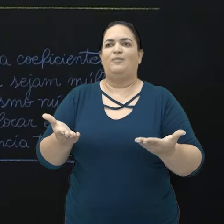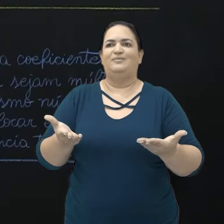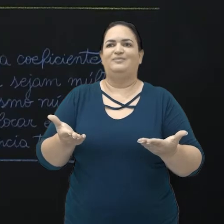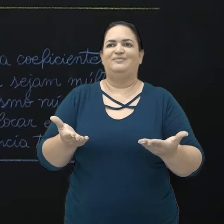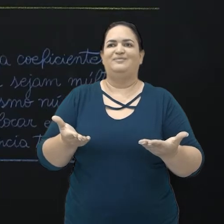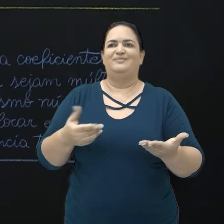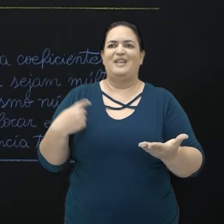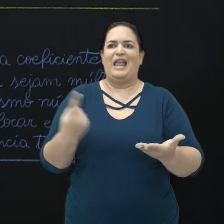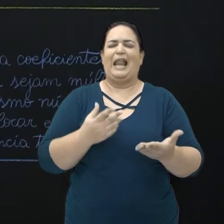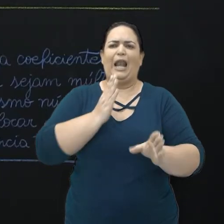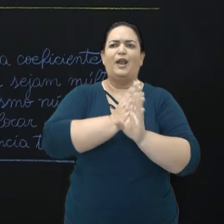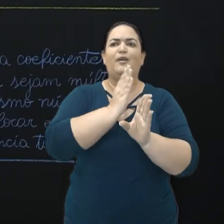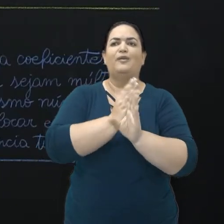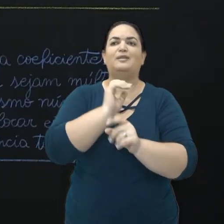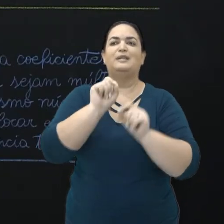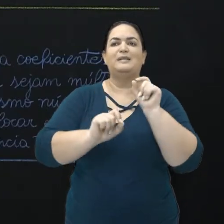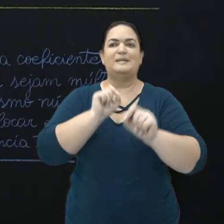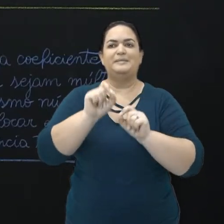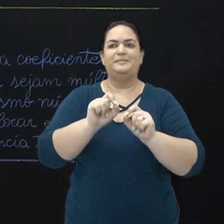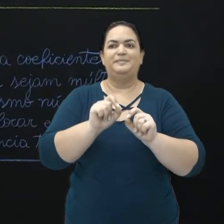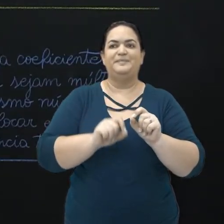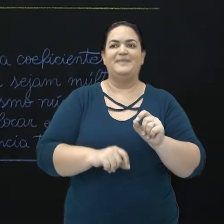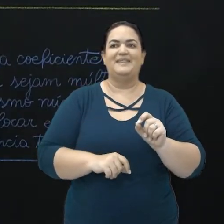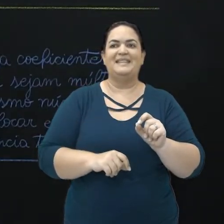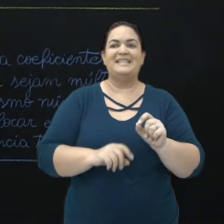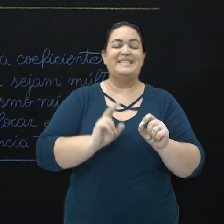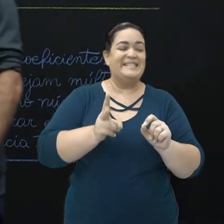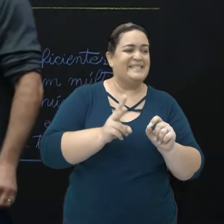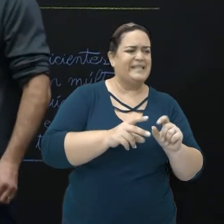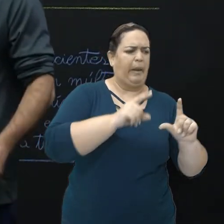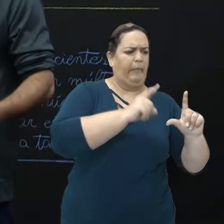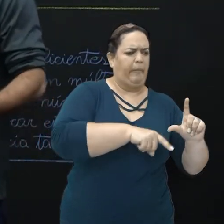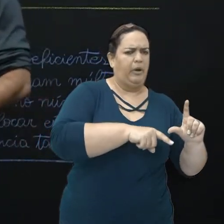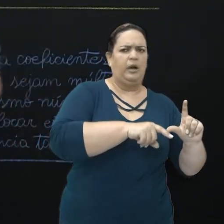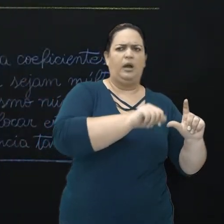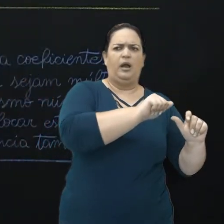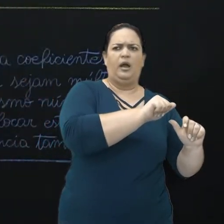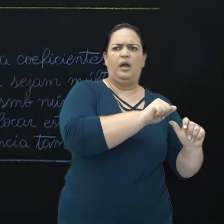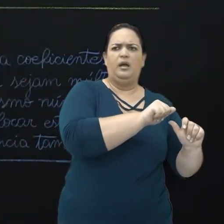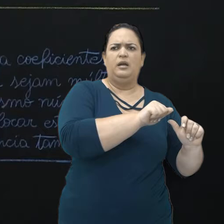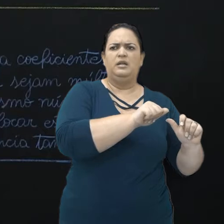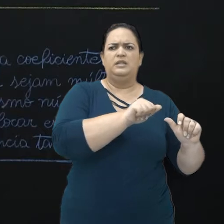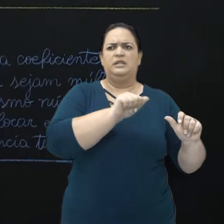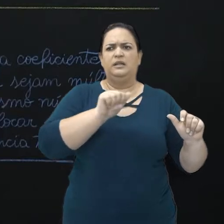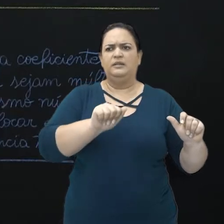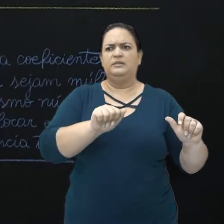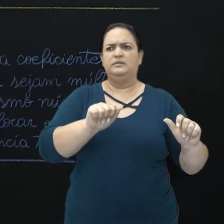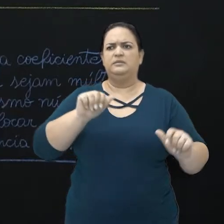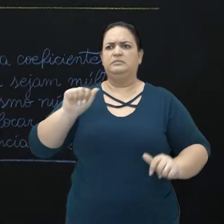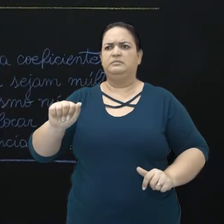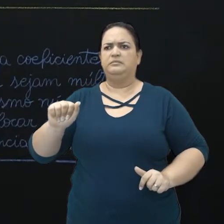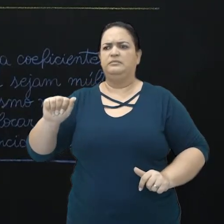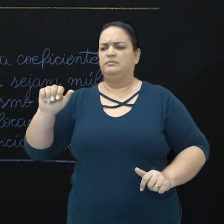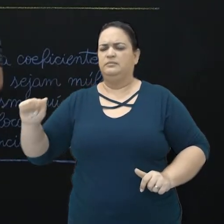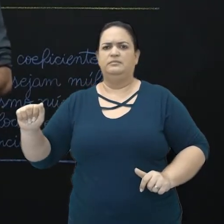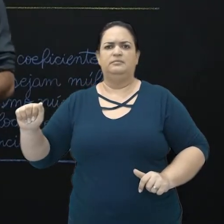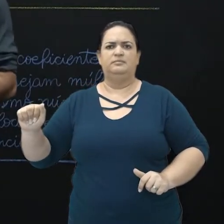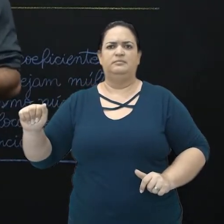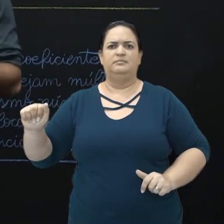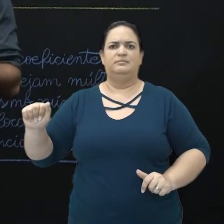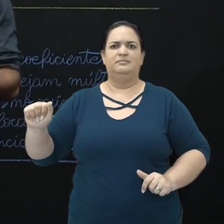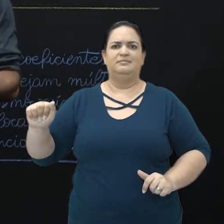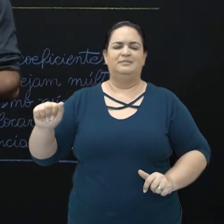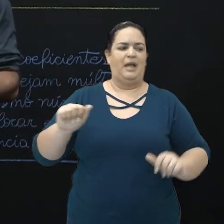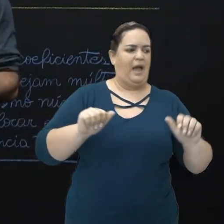gente consegue identificar que todas as letras AX aparecem em cada monômio dessa